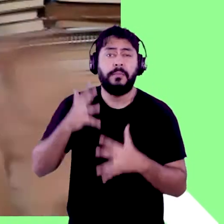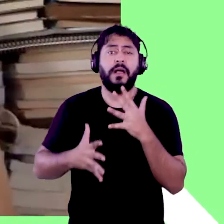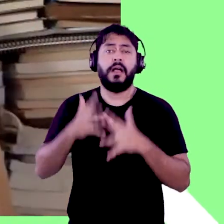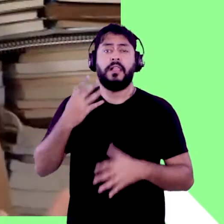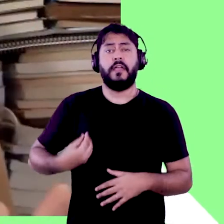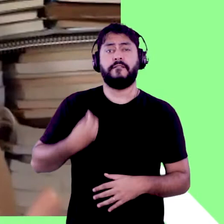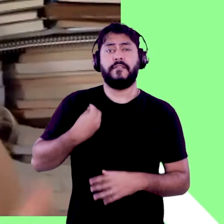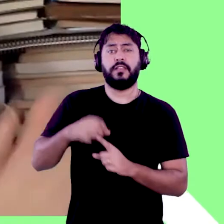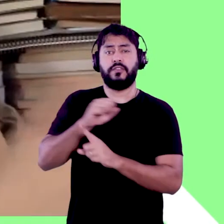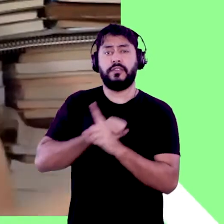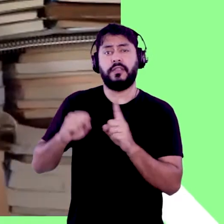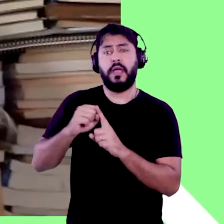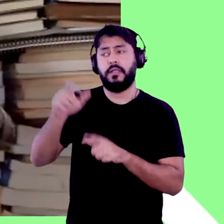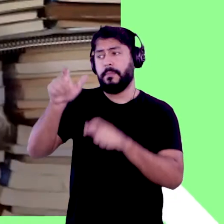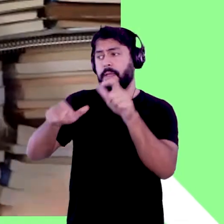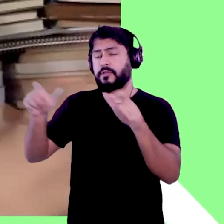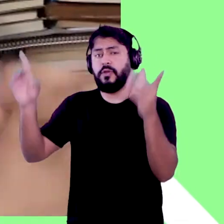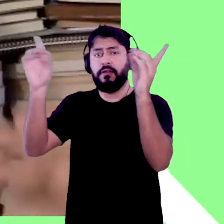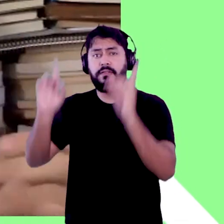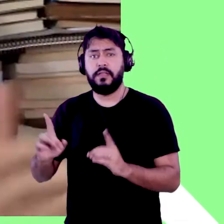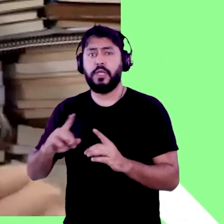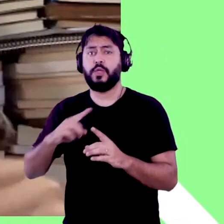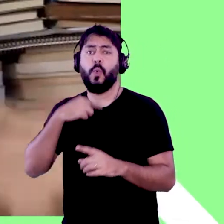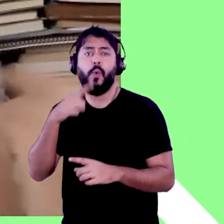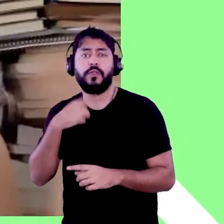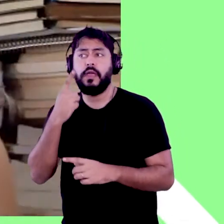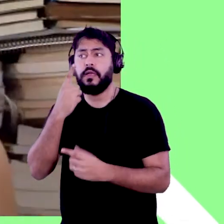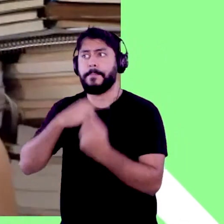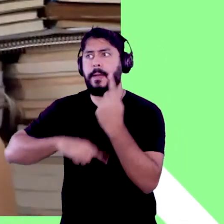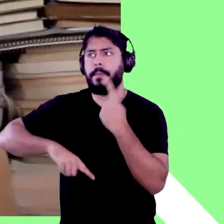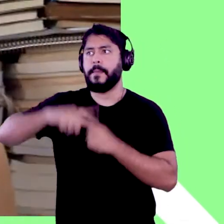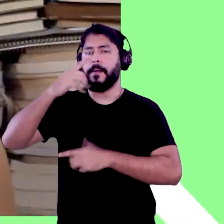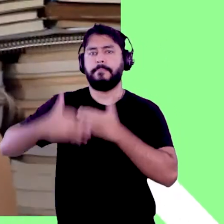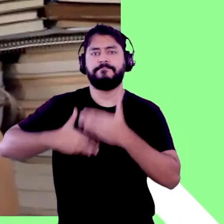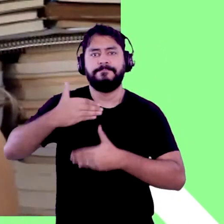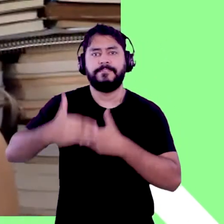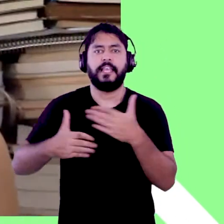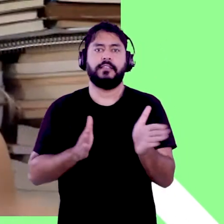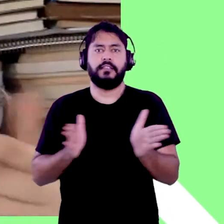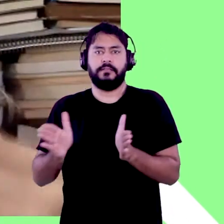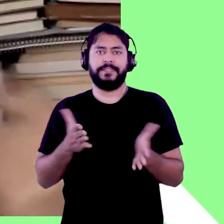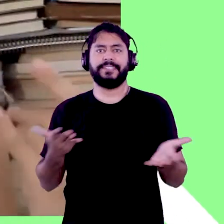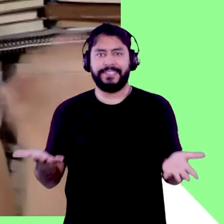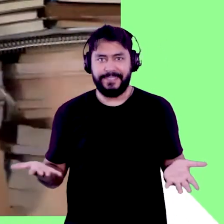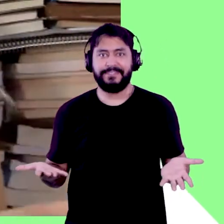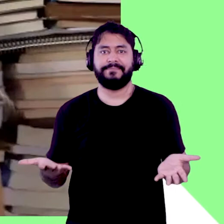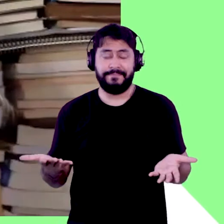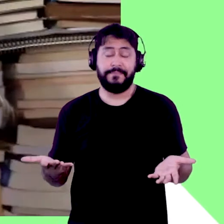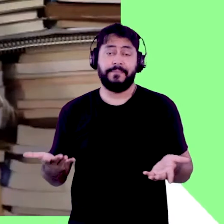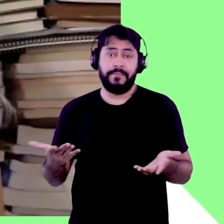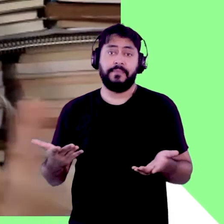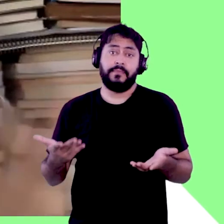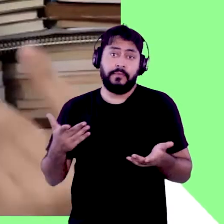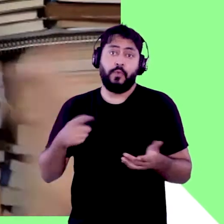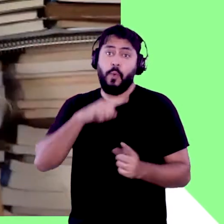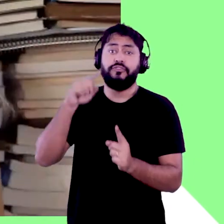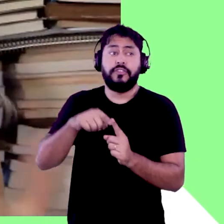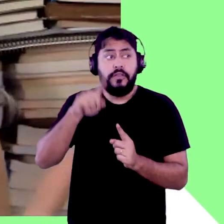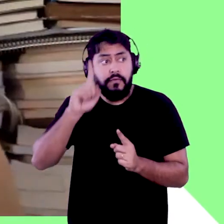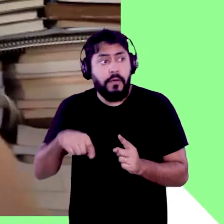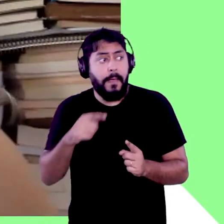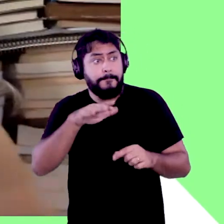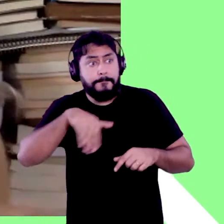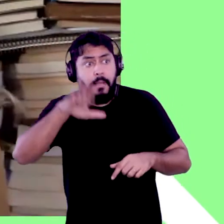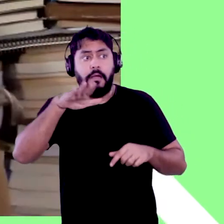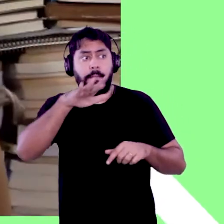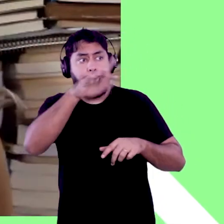a gente realmente avance em termos de acessibilidade para que mais pessoas realmente